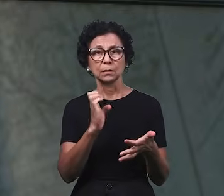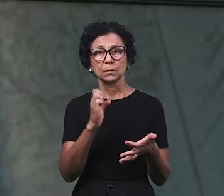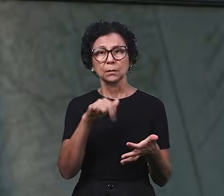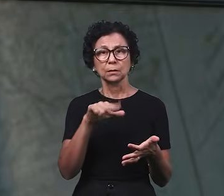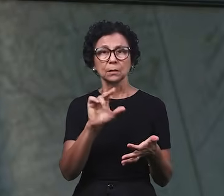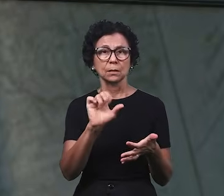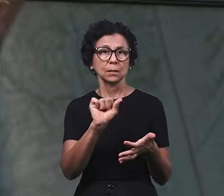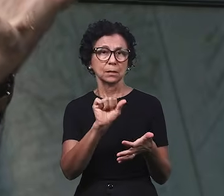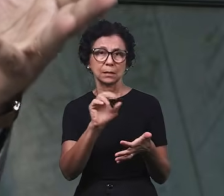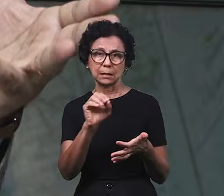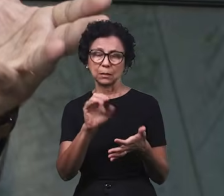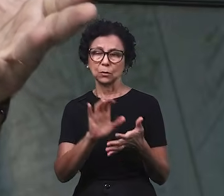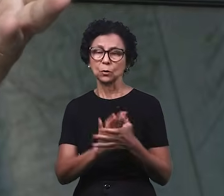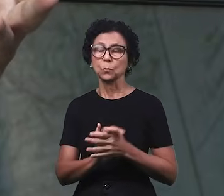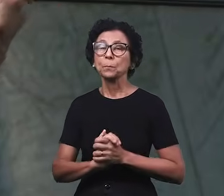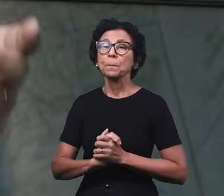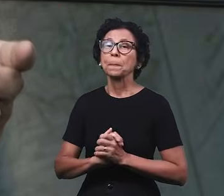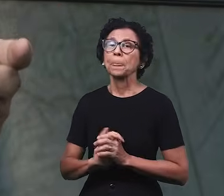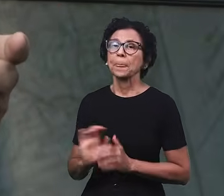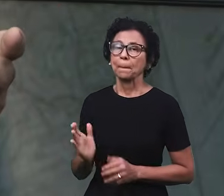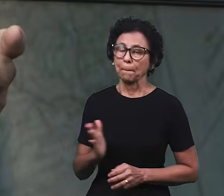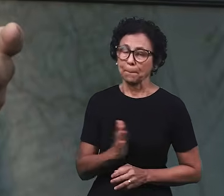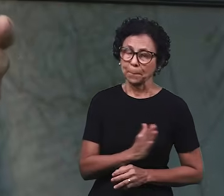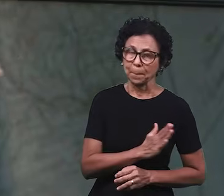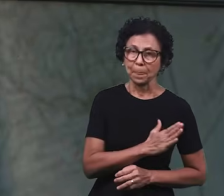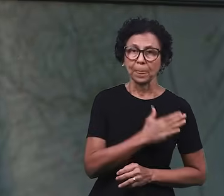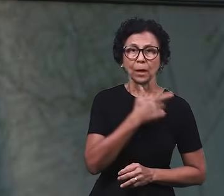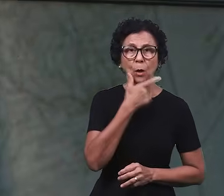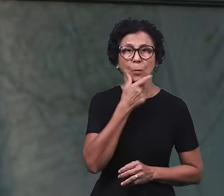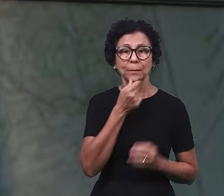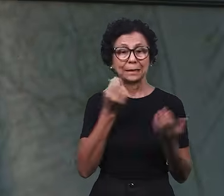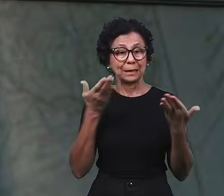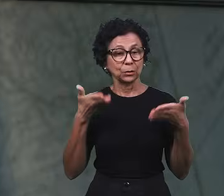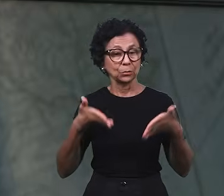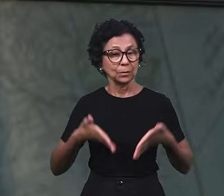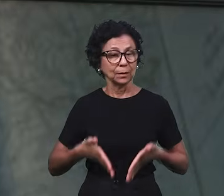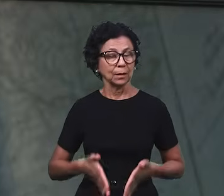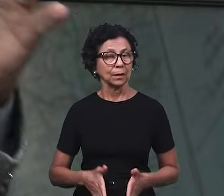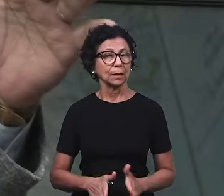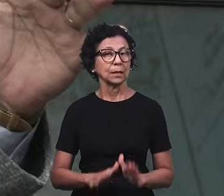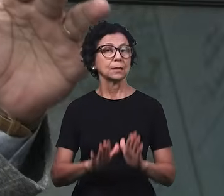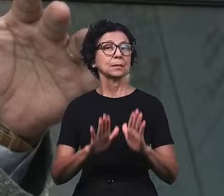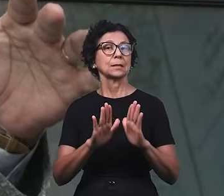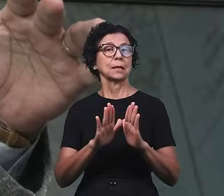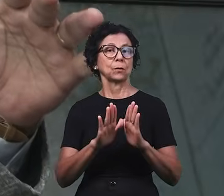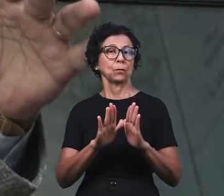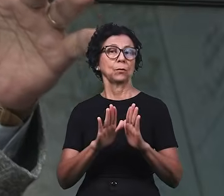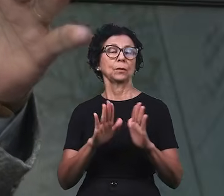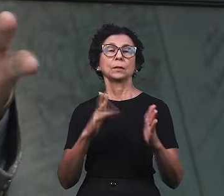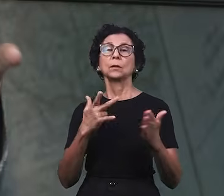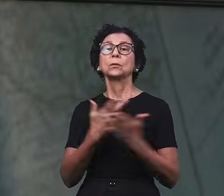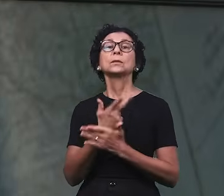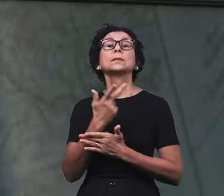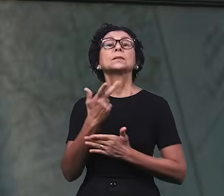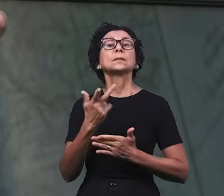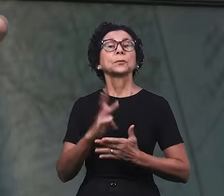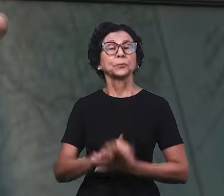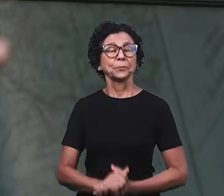momento? Nascido, então, o menino, nós temos uma série de eventos,